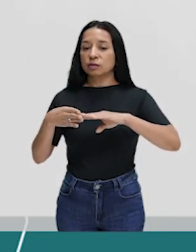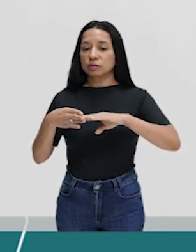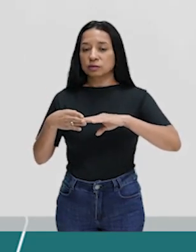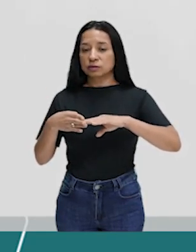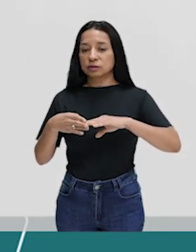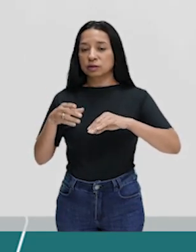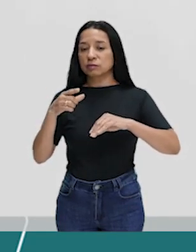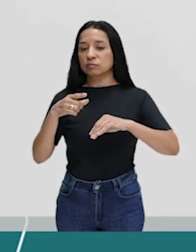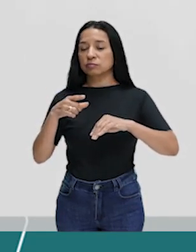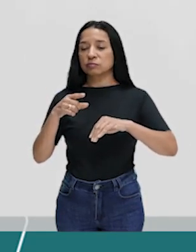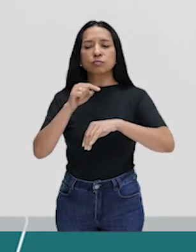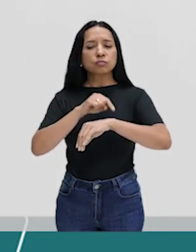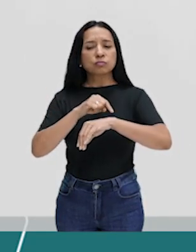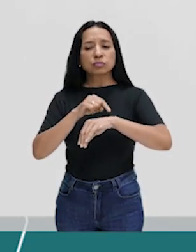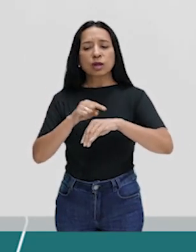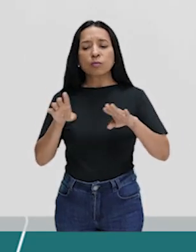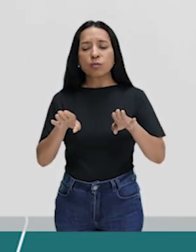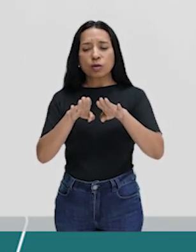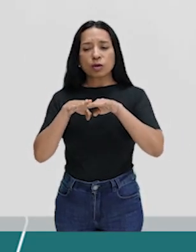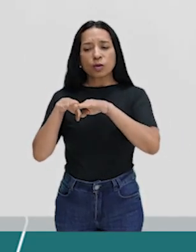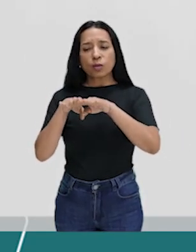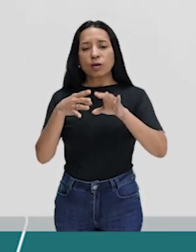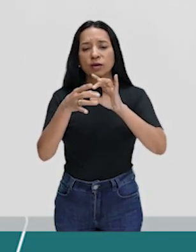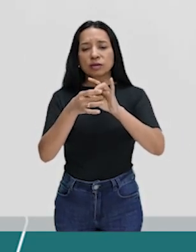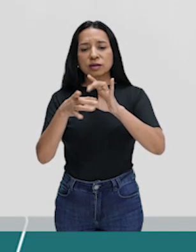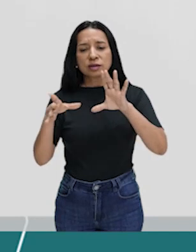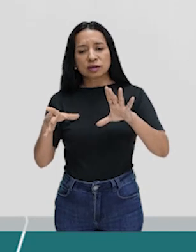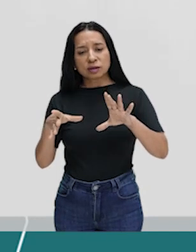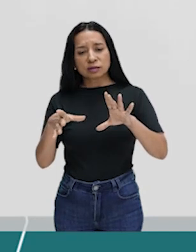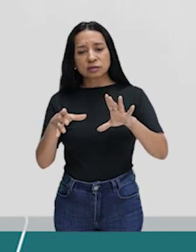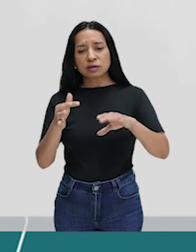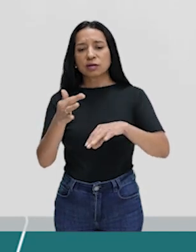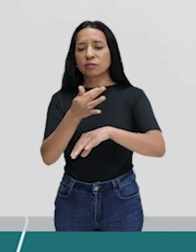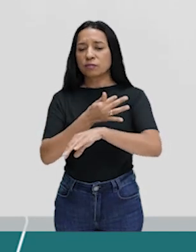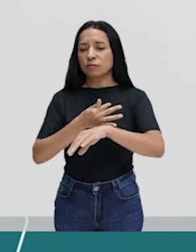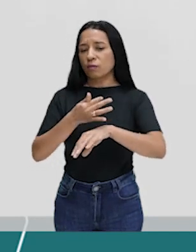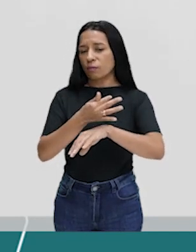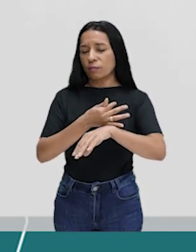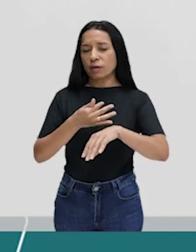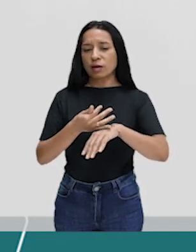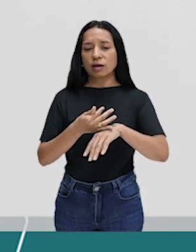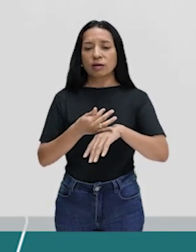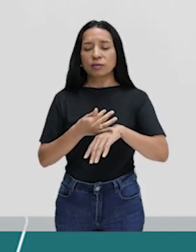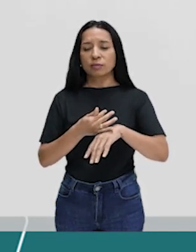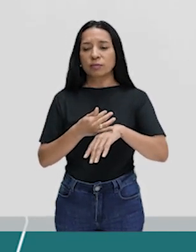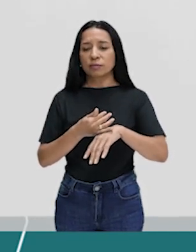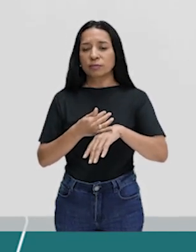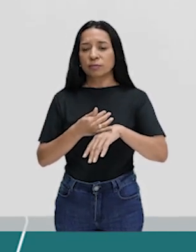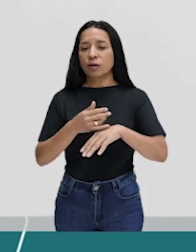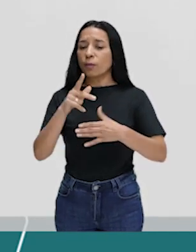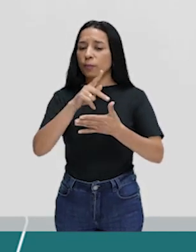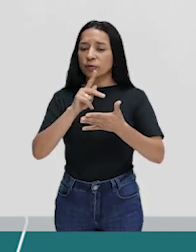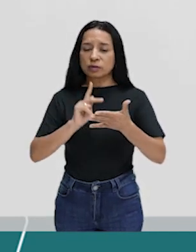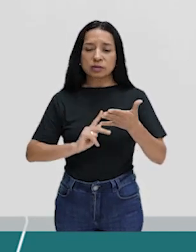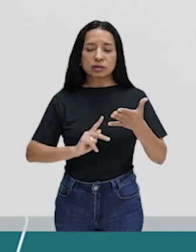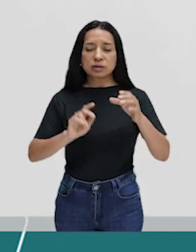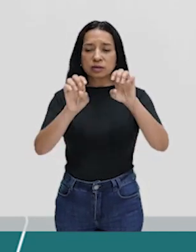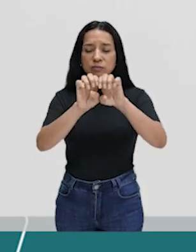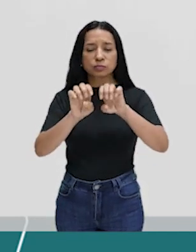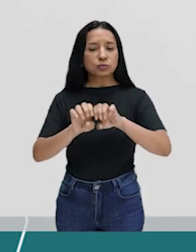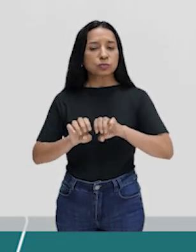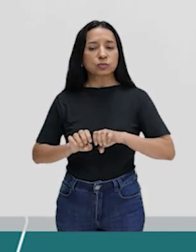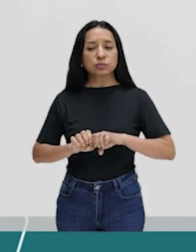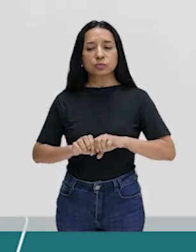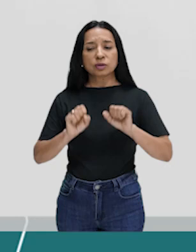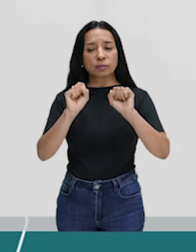que a liberdade formal, aquela quebra de paradigmas, as poesias, né? Os poemas, a estrutura deles